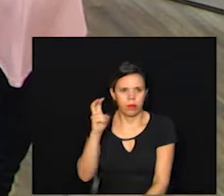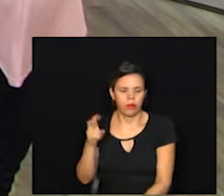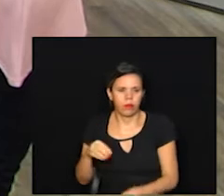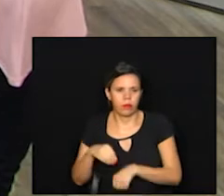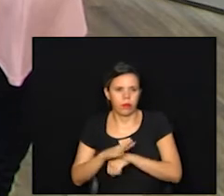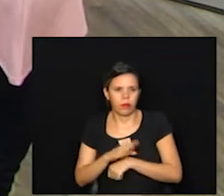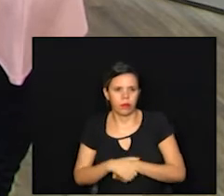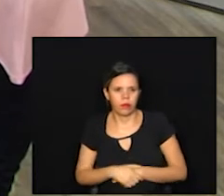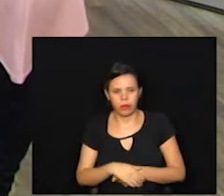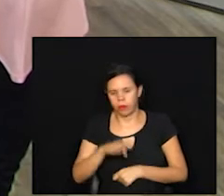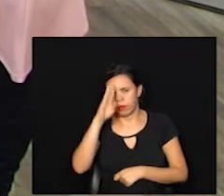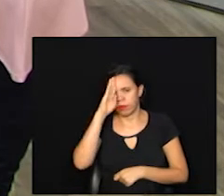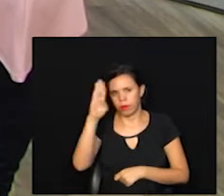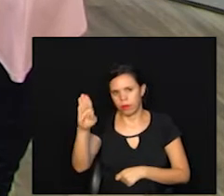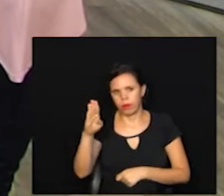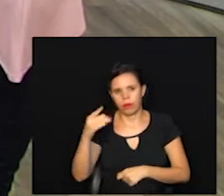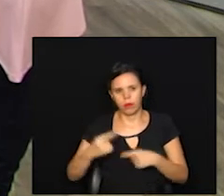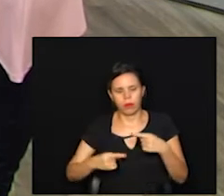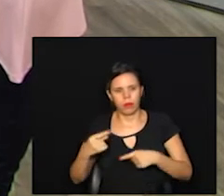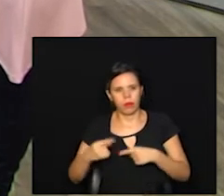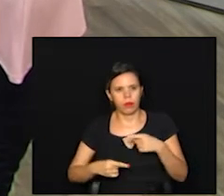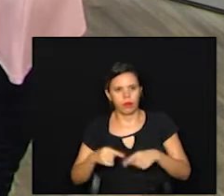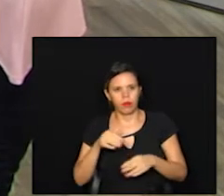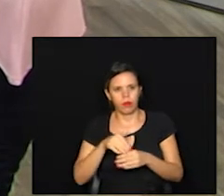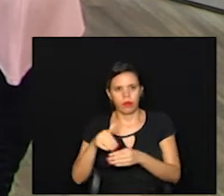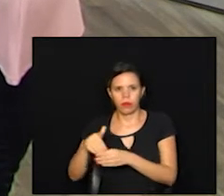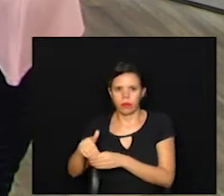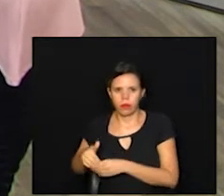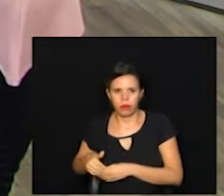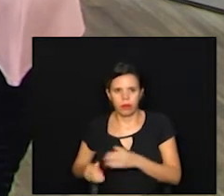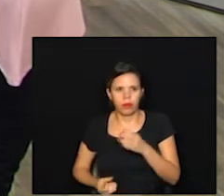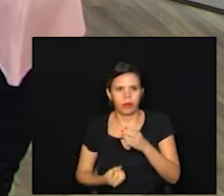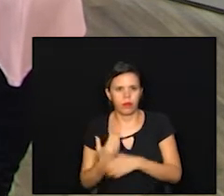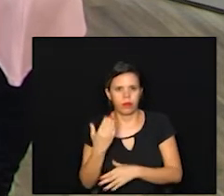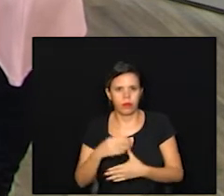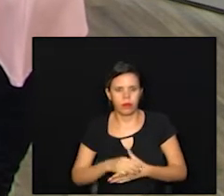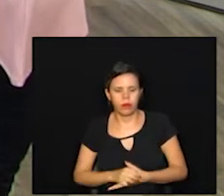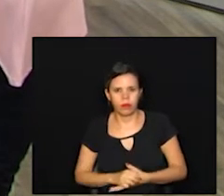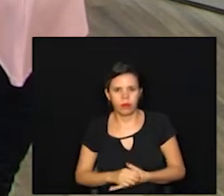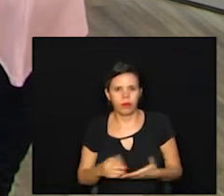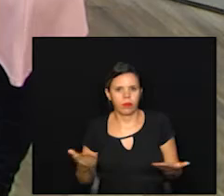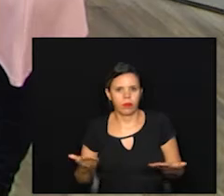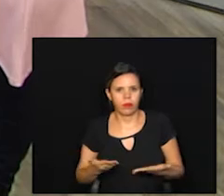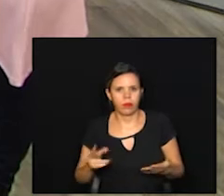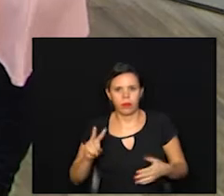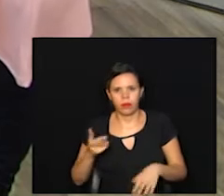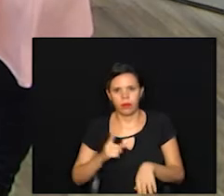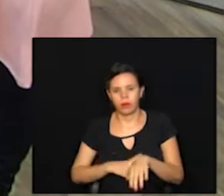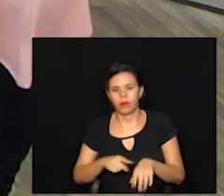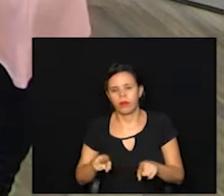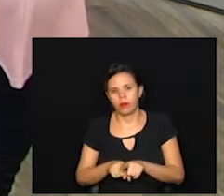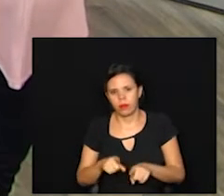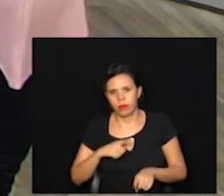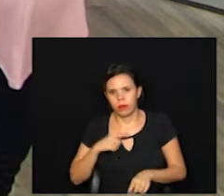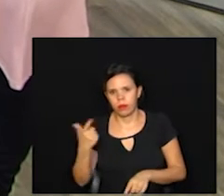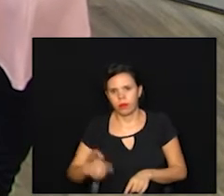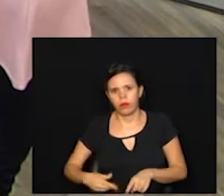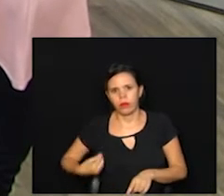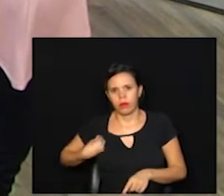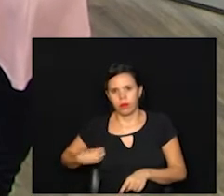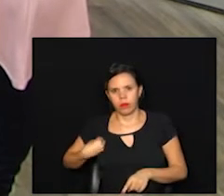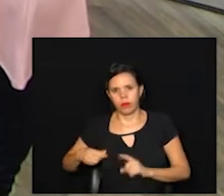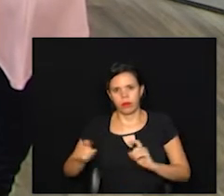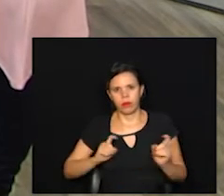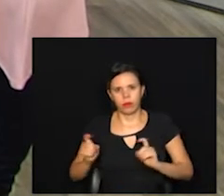traz aqui as principais discussões e votações que aconteceram. E agora, 2 horas, nós temos mais um ao vivo, que é